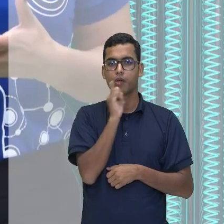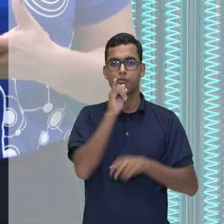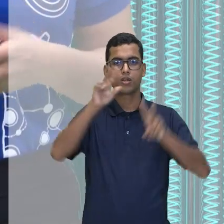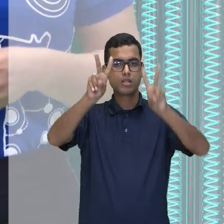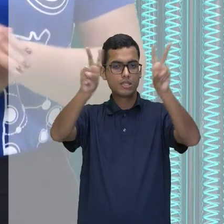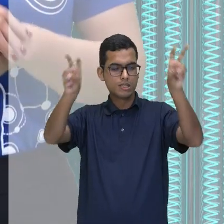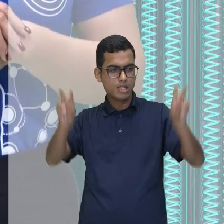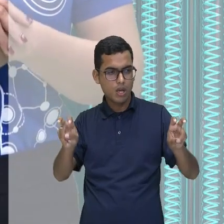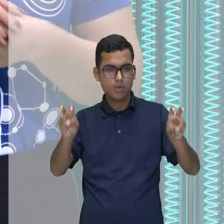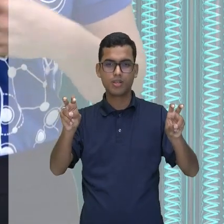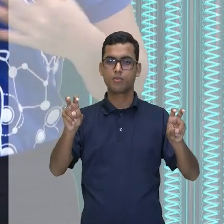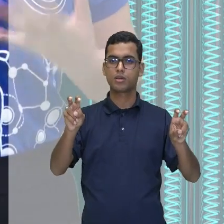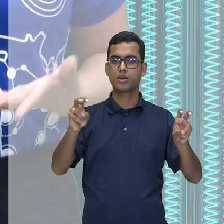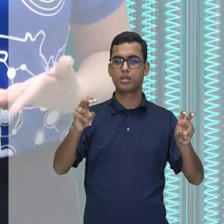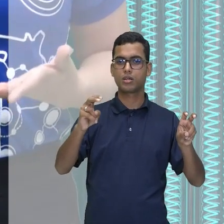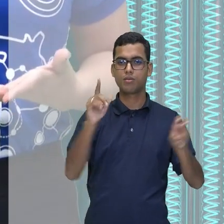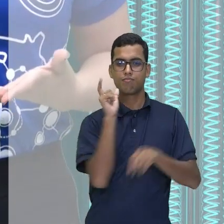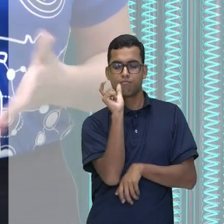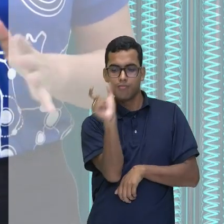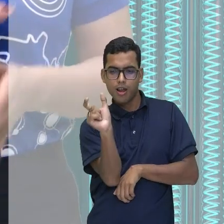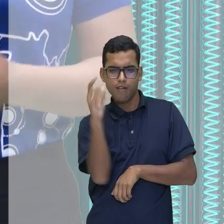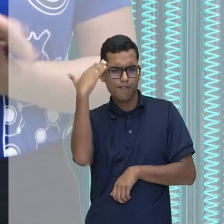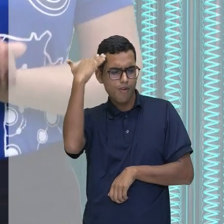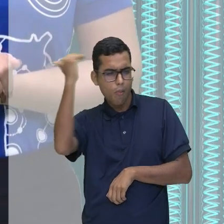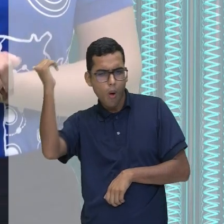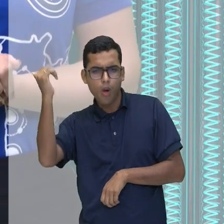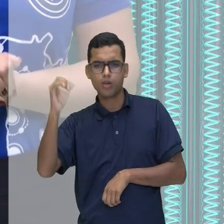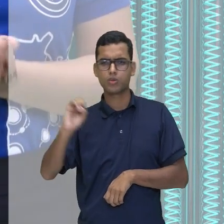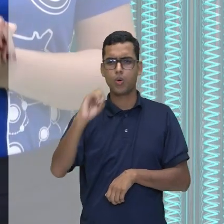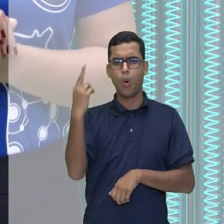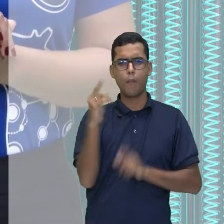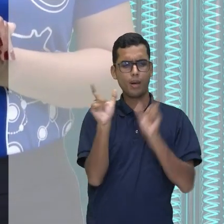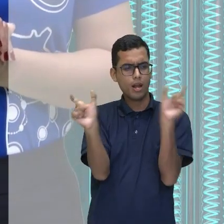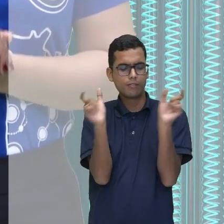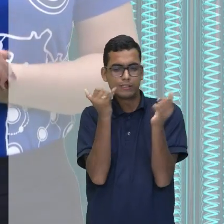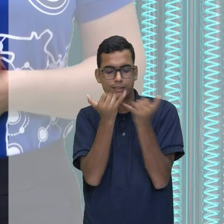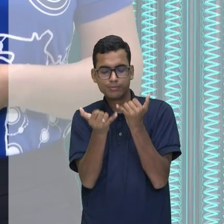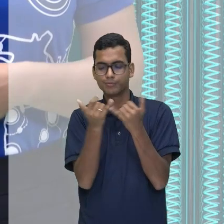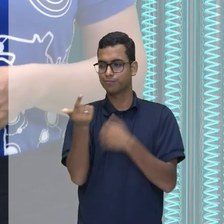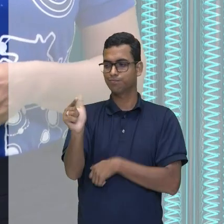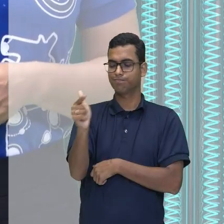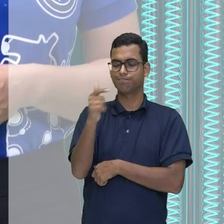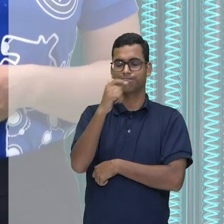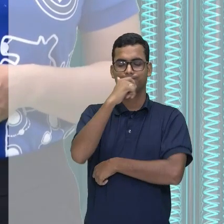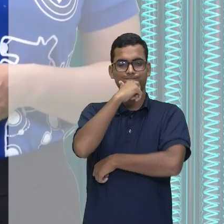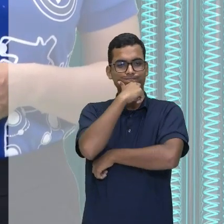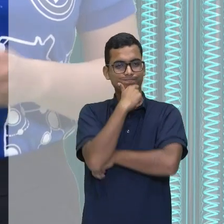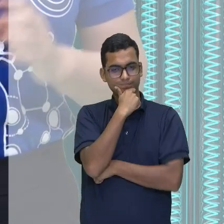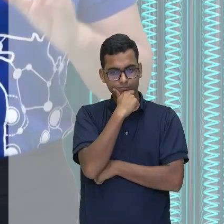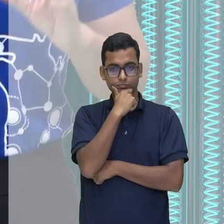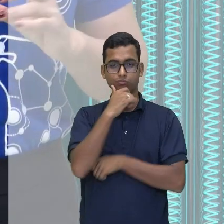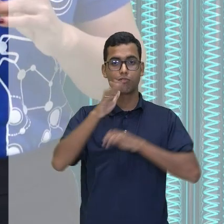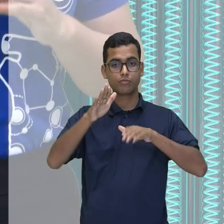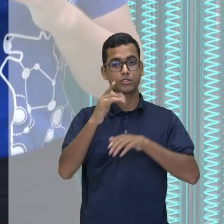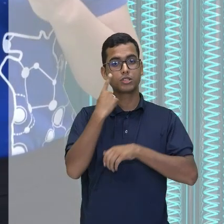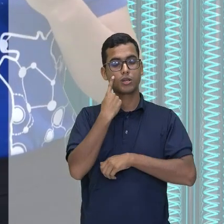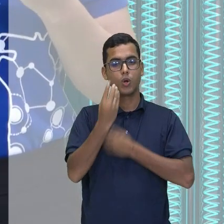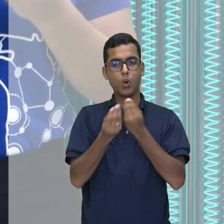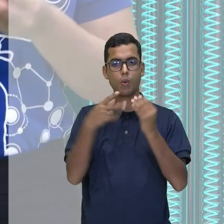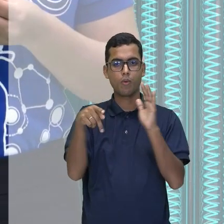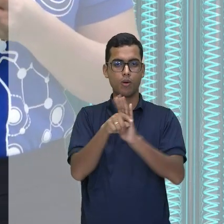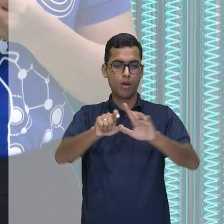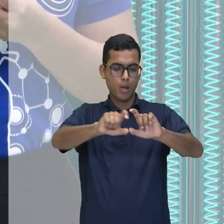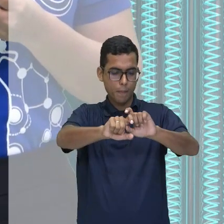palavra conhecida, que não tem uma palavra cognata. E aí, o que eu faço? Aí você vai lá para o primeiro parágrafo e